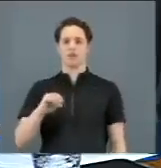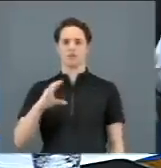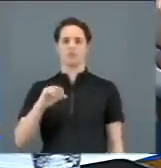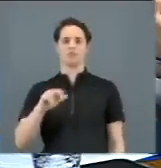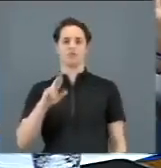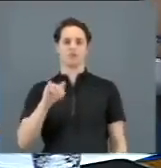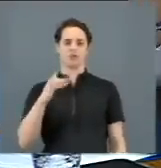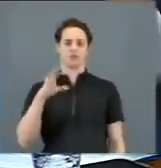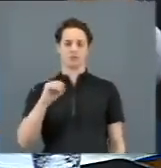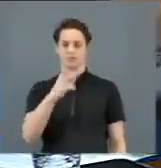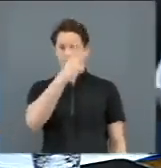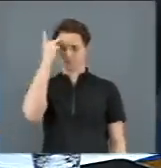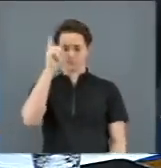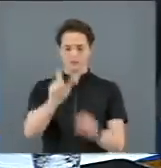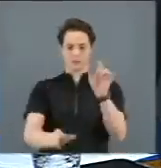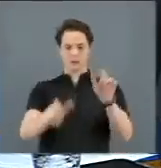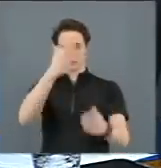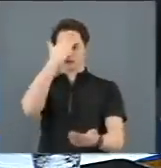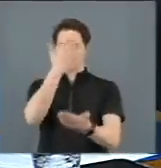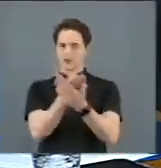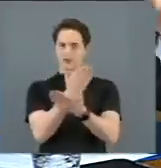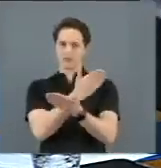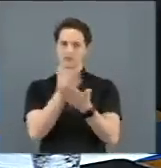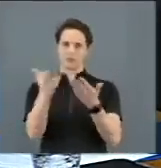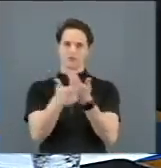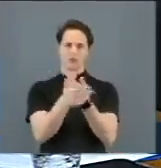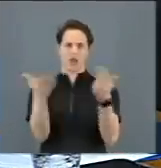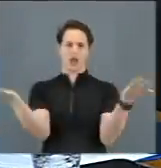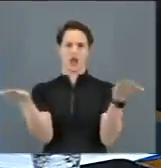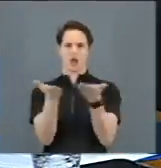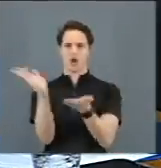de pessoas que acreditam em alguma coisa. E aí vem alguém,